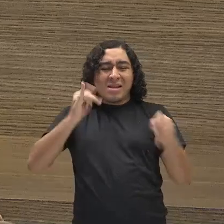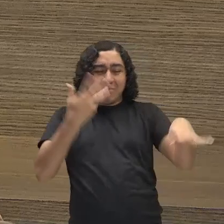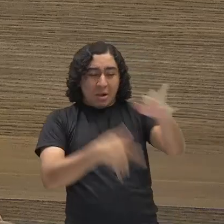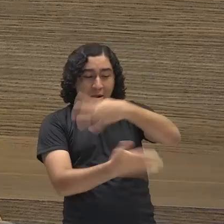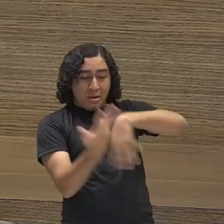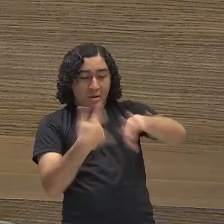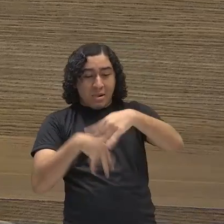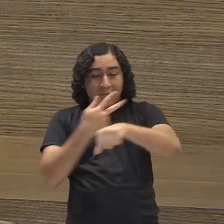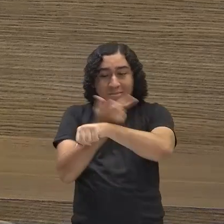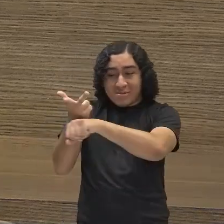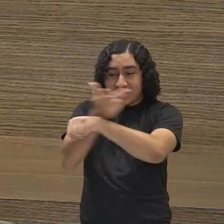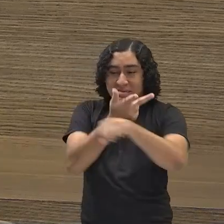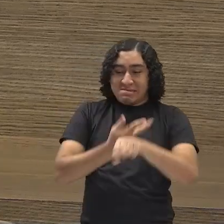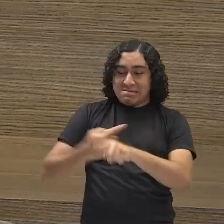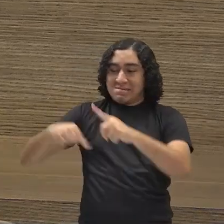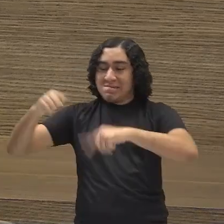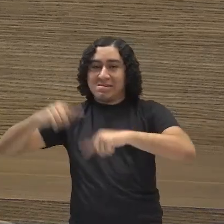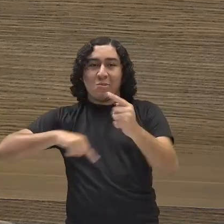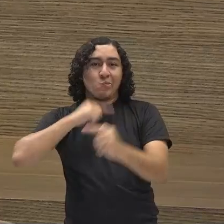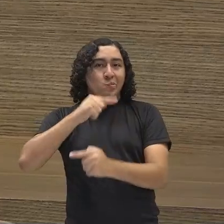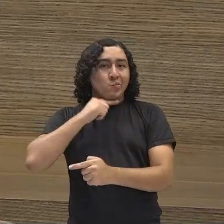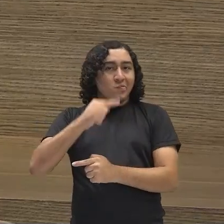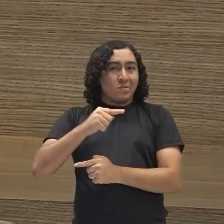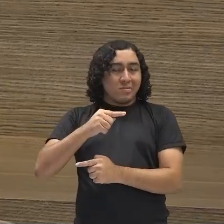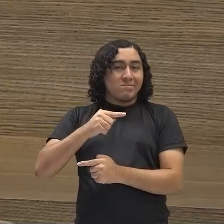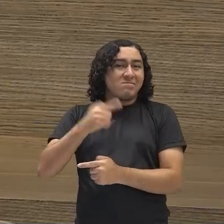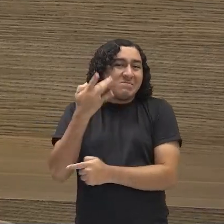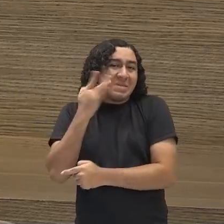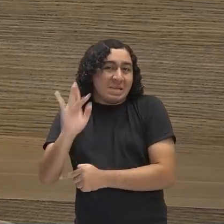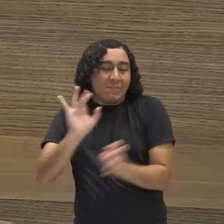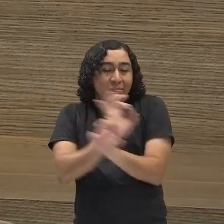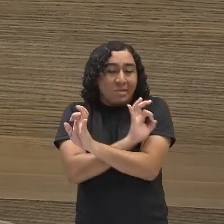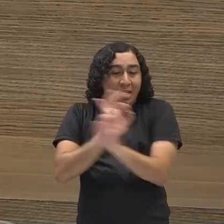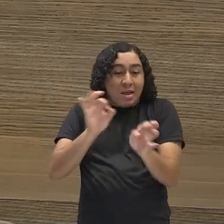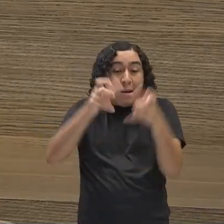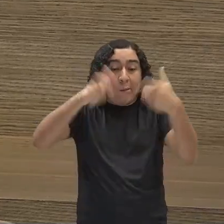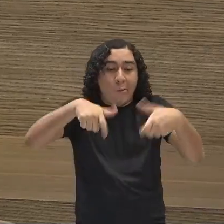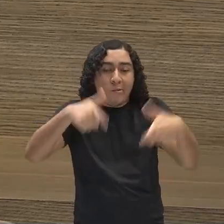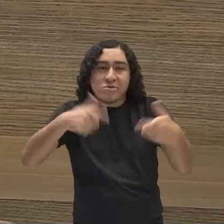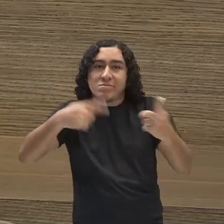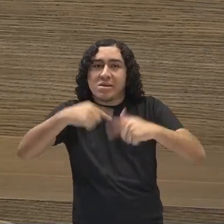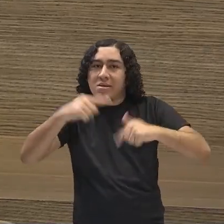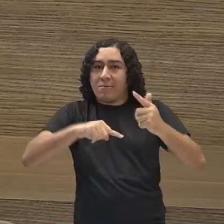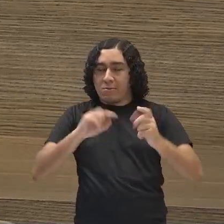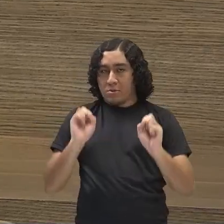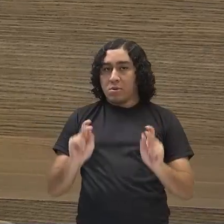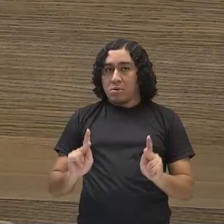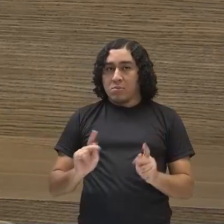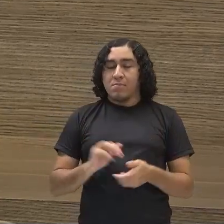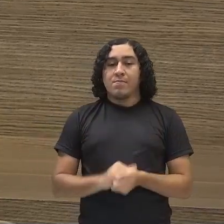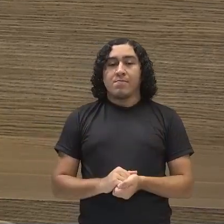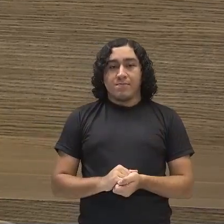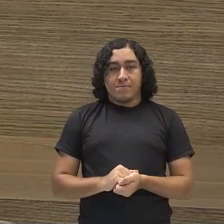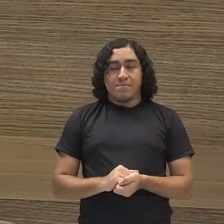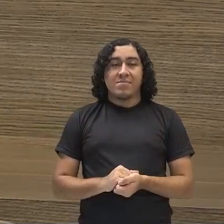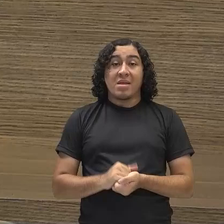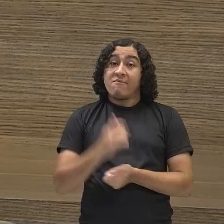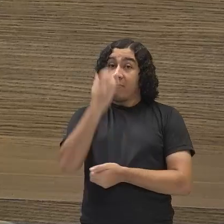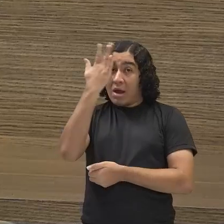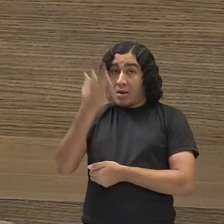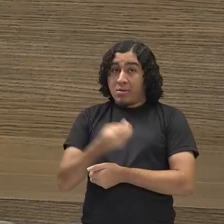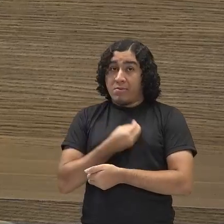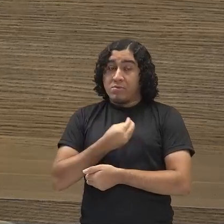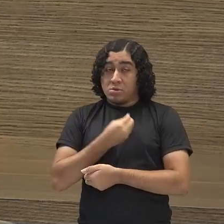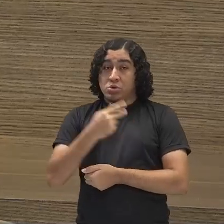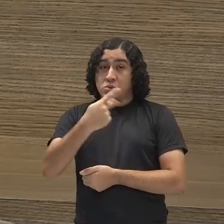perdido aí em relação ao material que você recebeu e não sabe onde salvou. Tá bom, professor? Isso vai facilitar a sua vida. Se